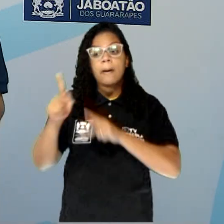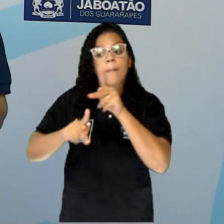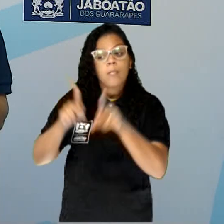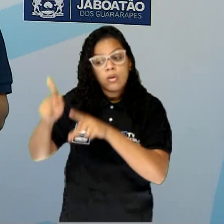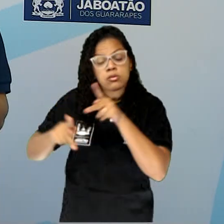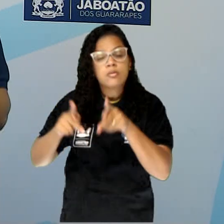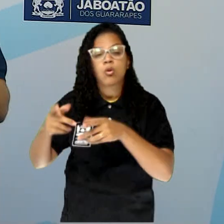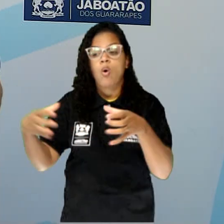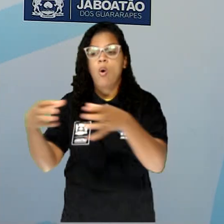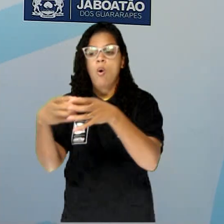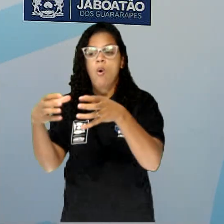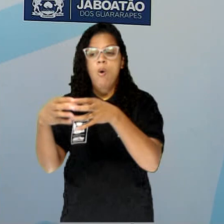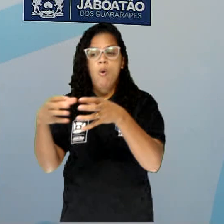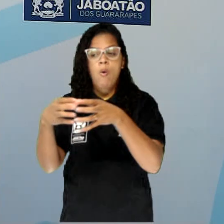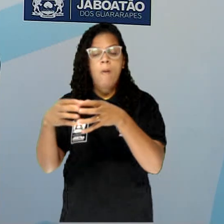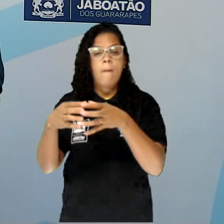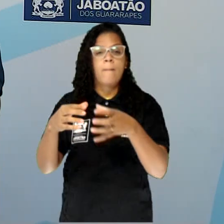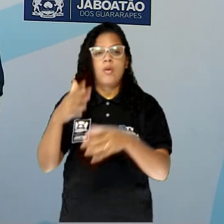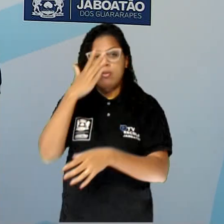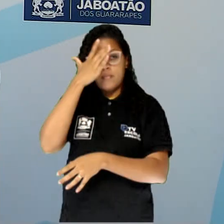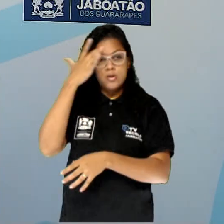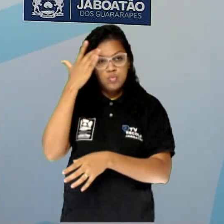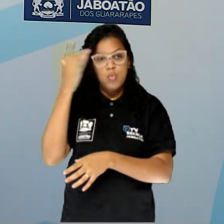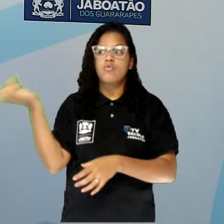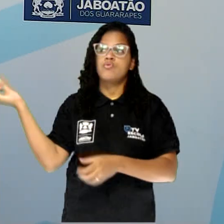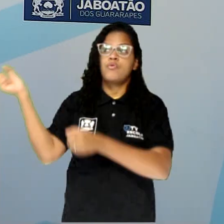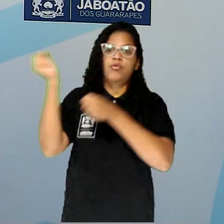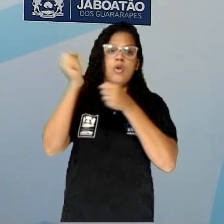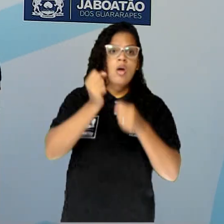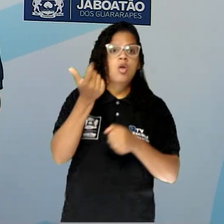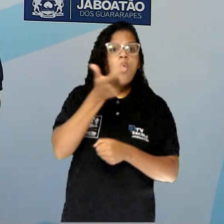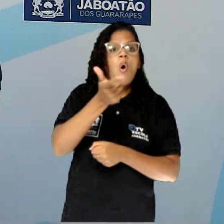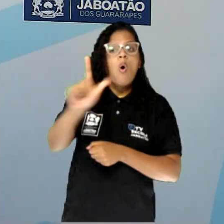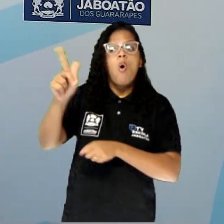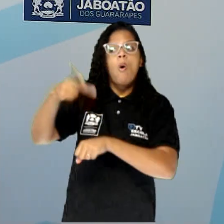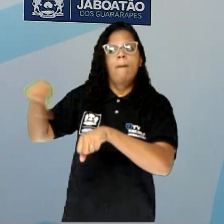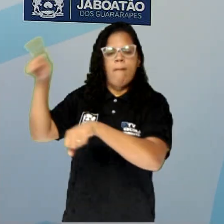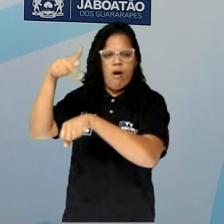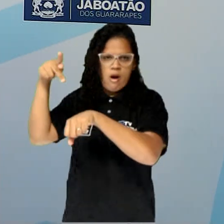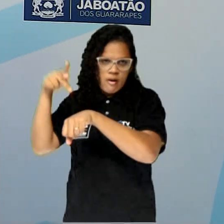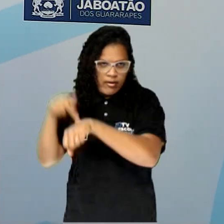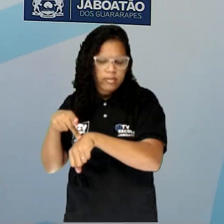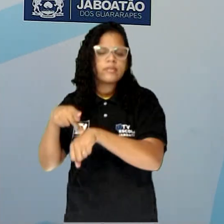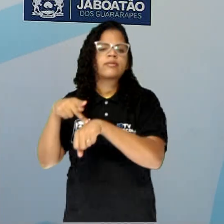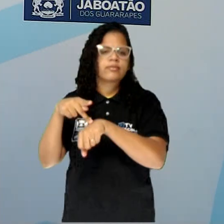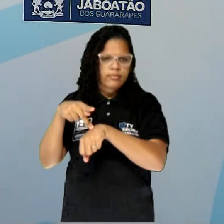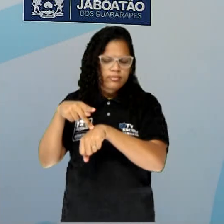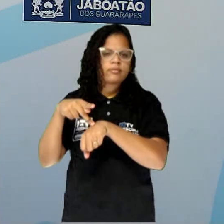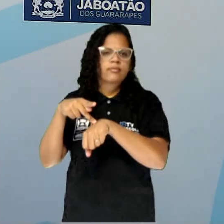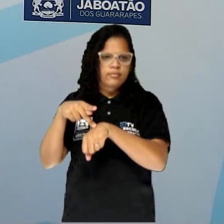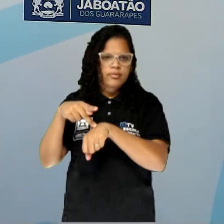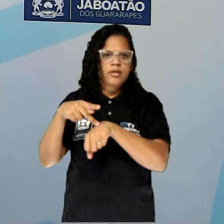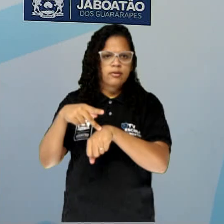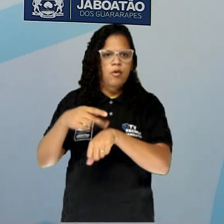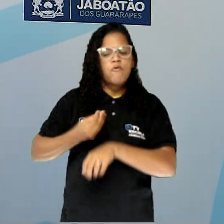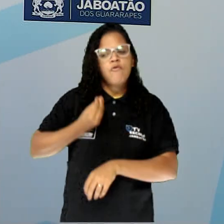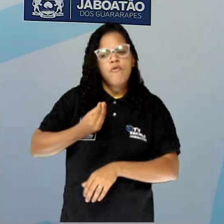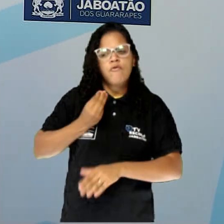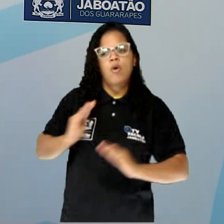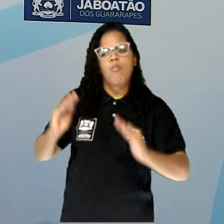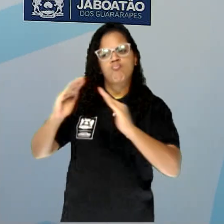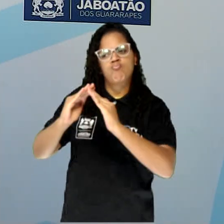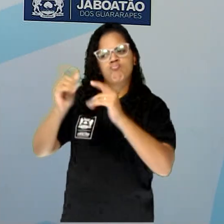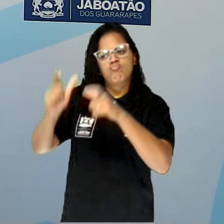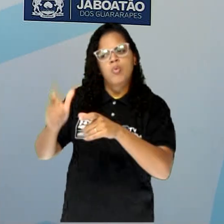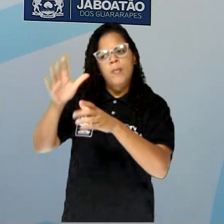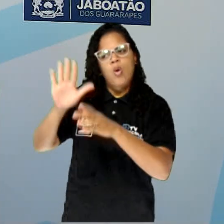de pessoas que vieram de outros países, por exemplo, e aí eles fixaram residência num determinado lugar